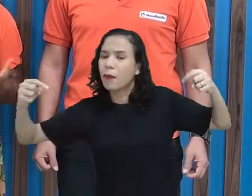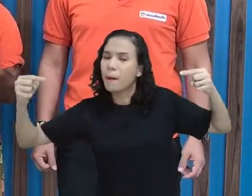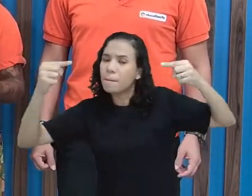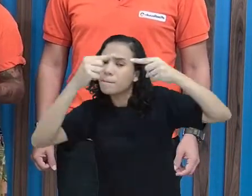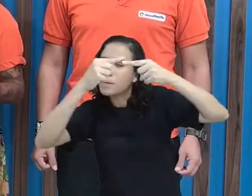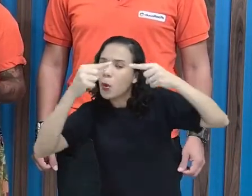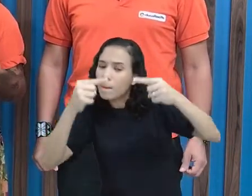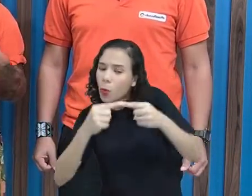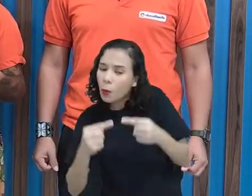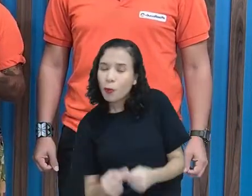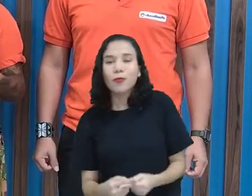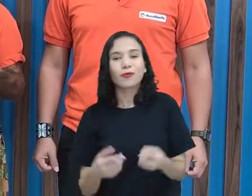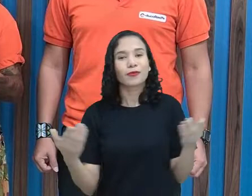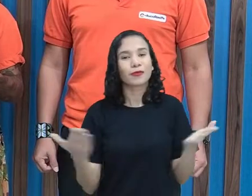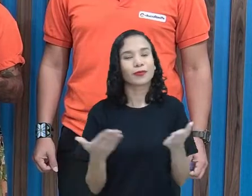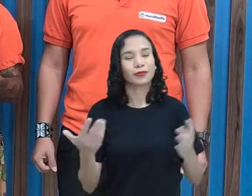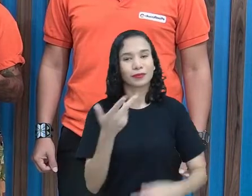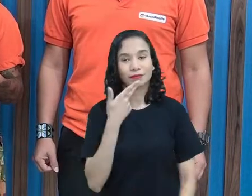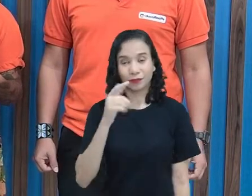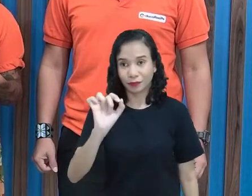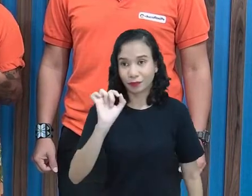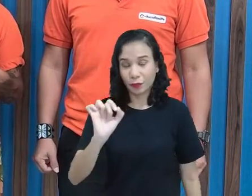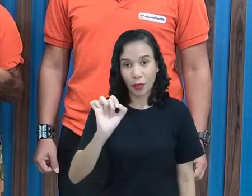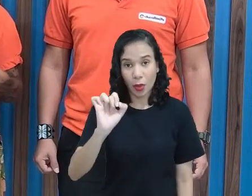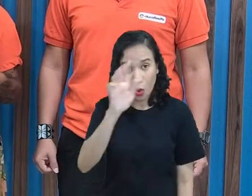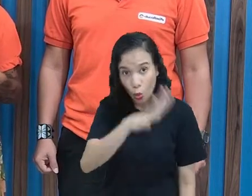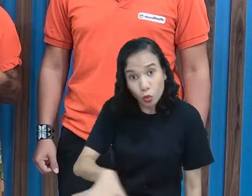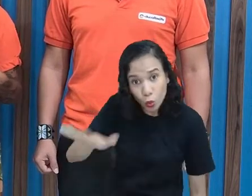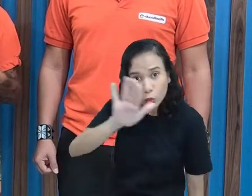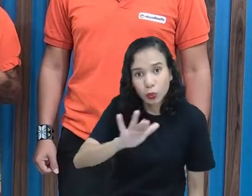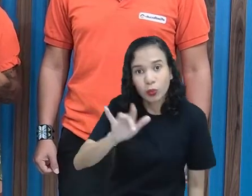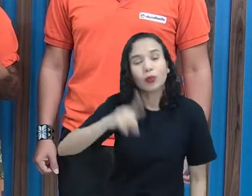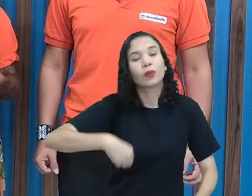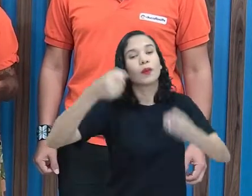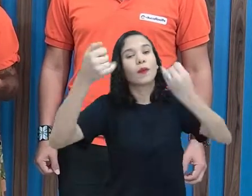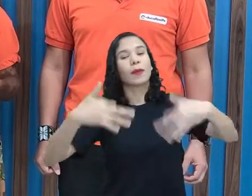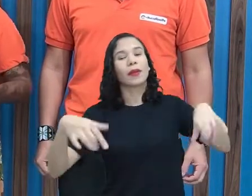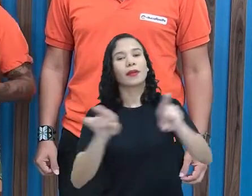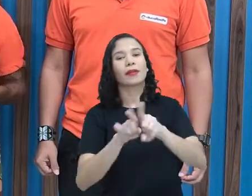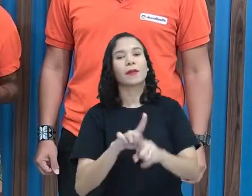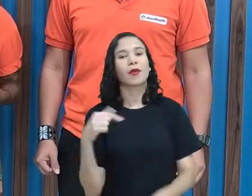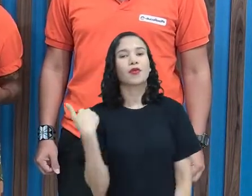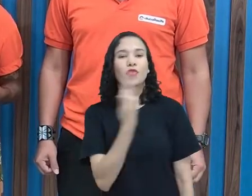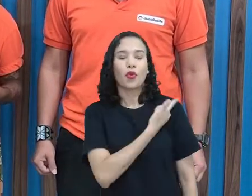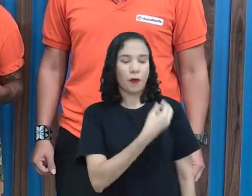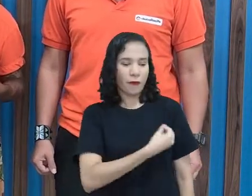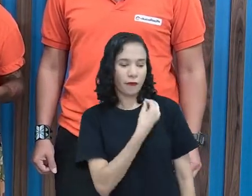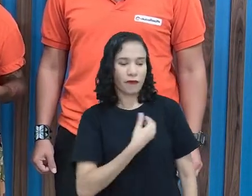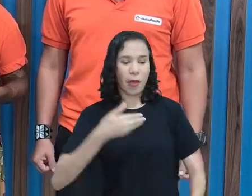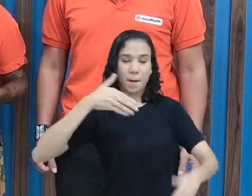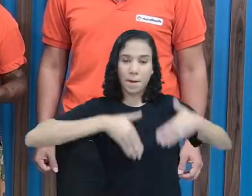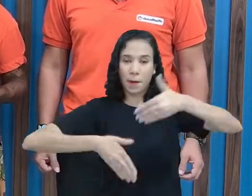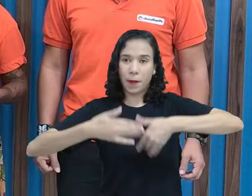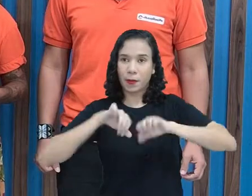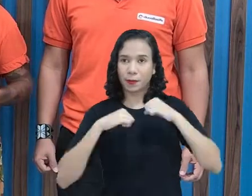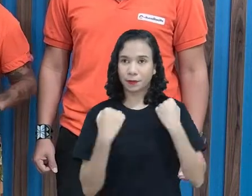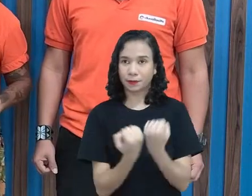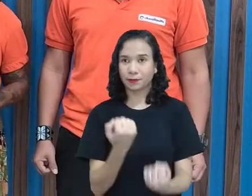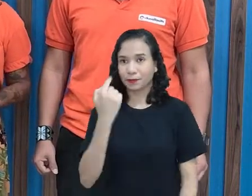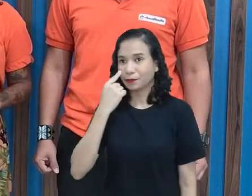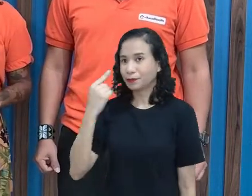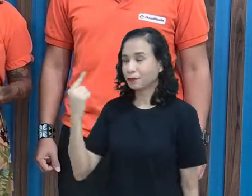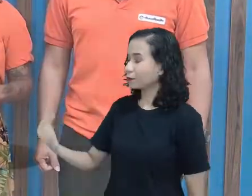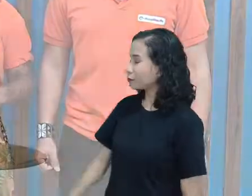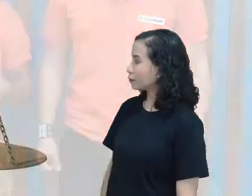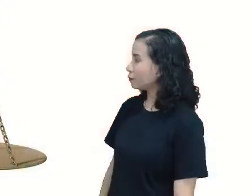vamos trazer hoje dizendo o seguinte: tudo isso vai definir também como somos em nossa sociedade, tá? Então vamos